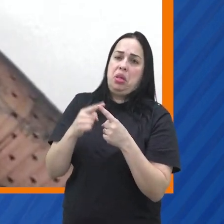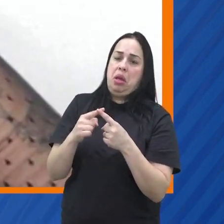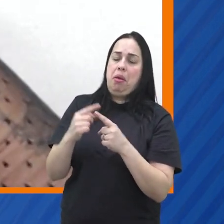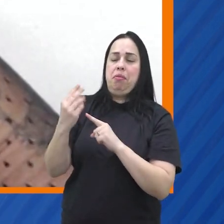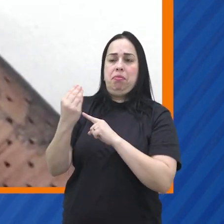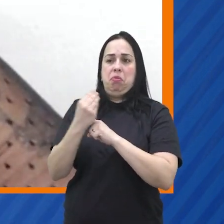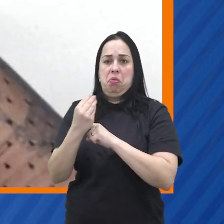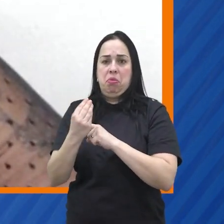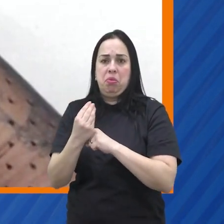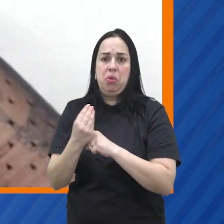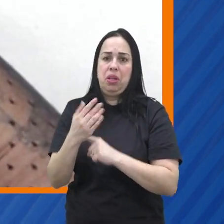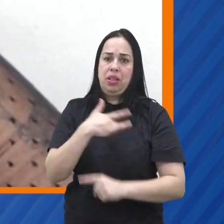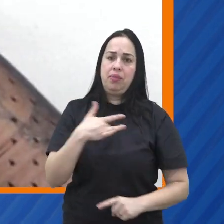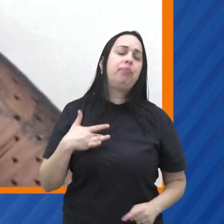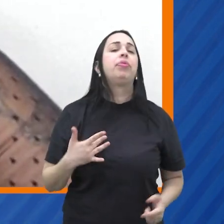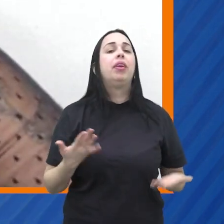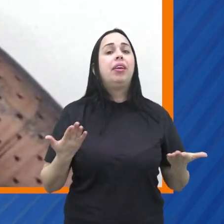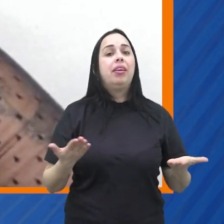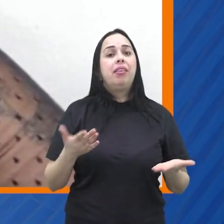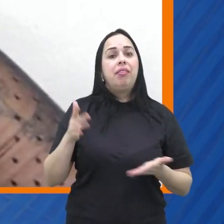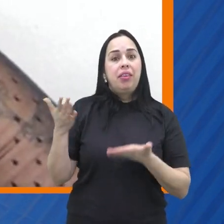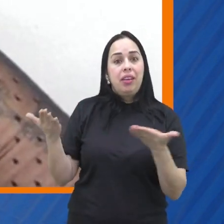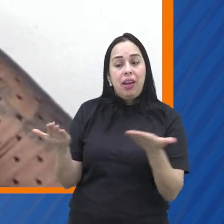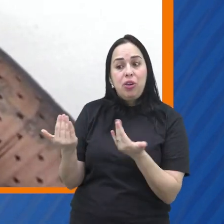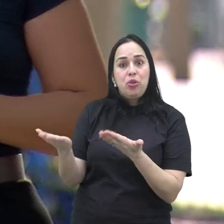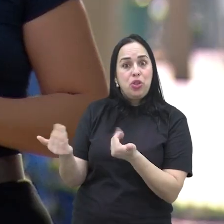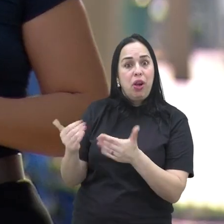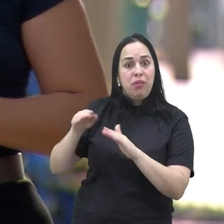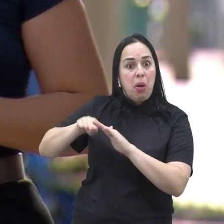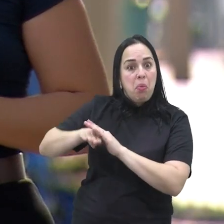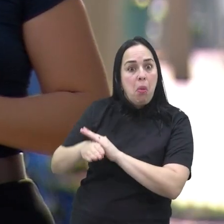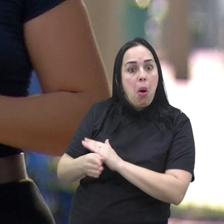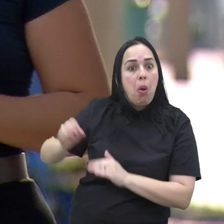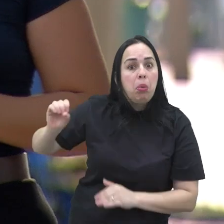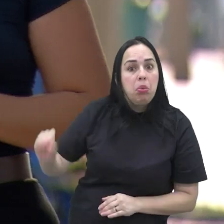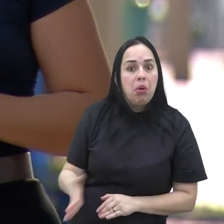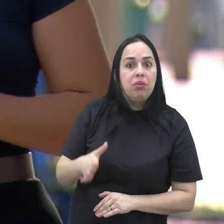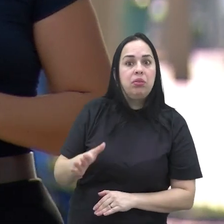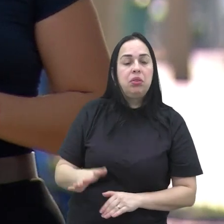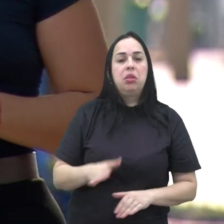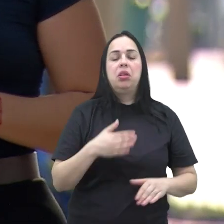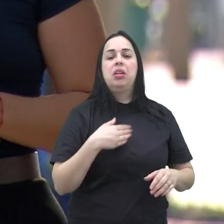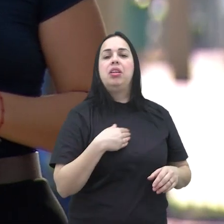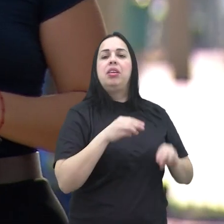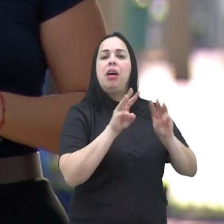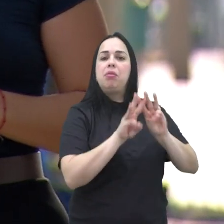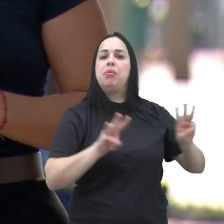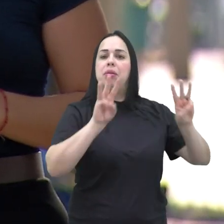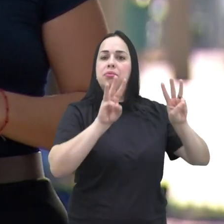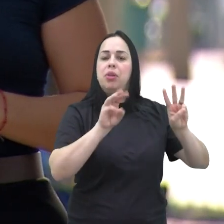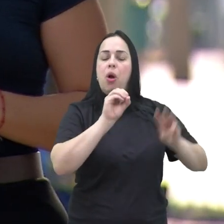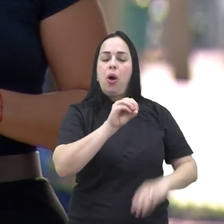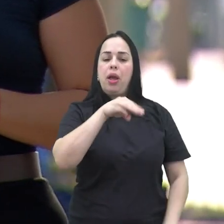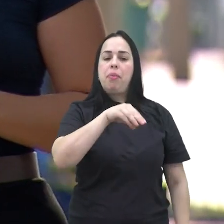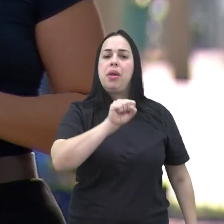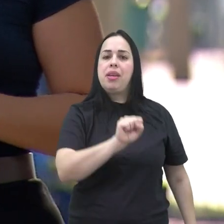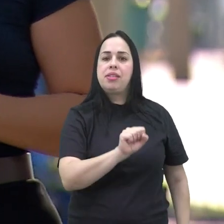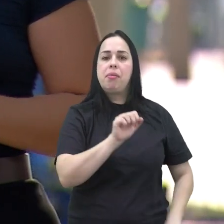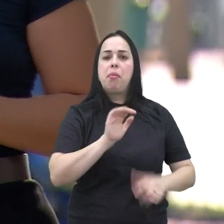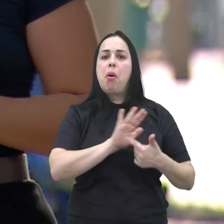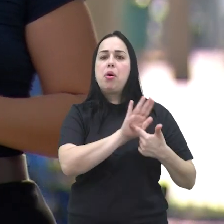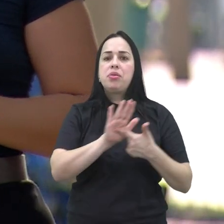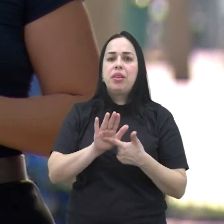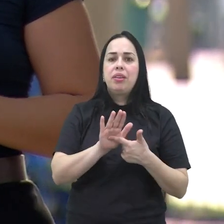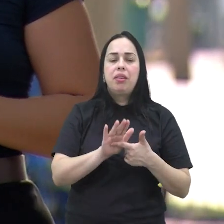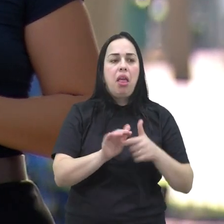parar por questões estéticas, espirituais. Novo hábito que é aprovado pela Organização Mundial da Saúde. Um